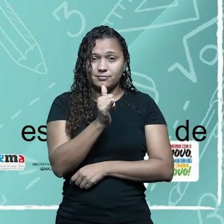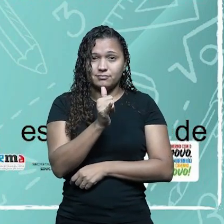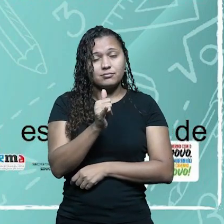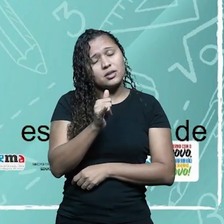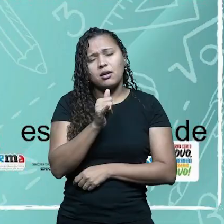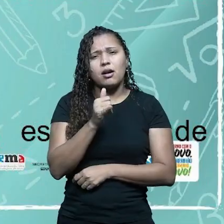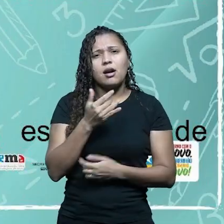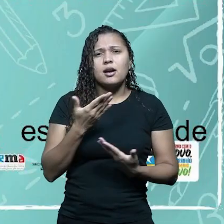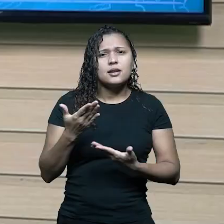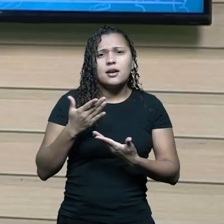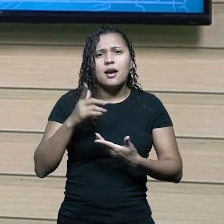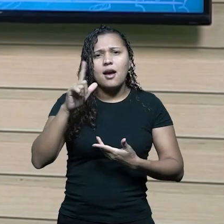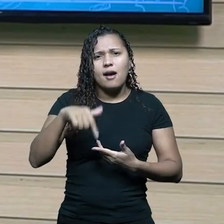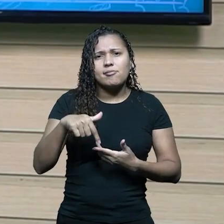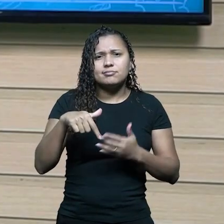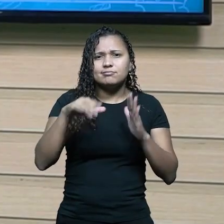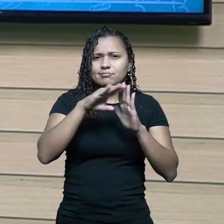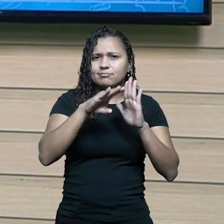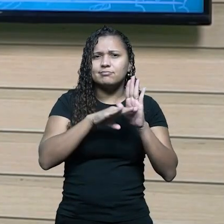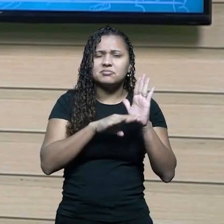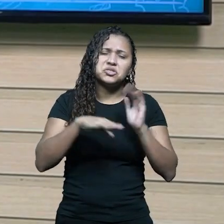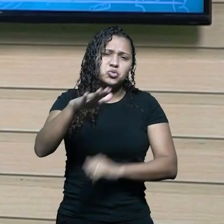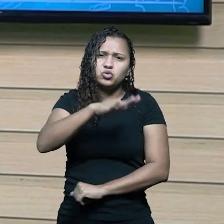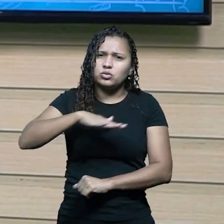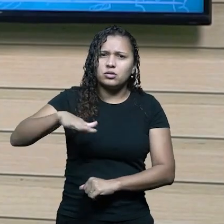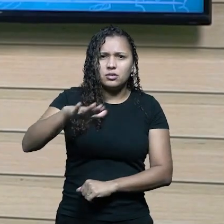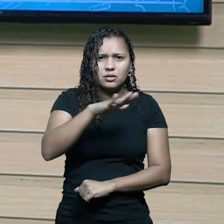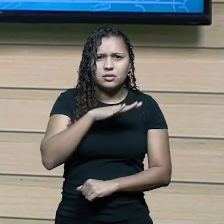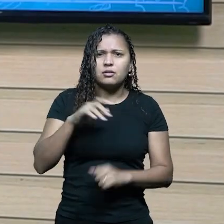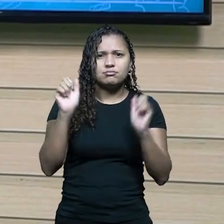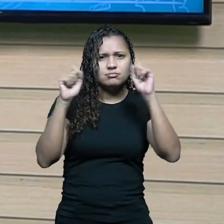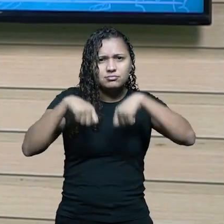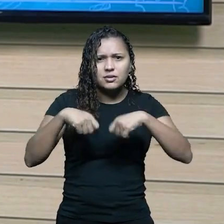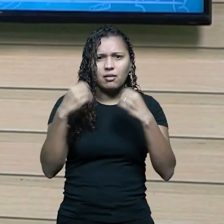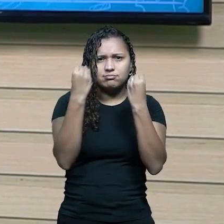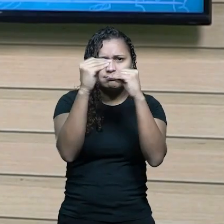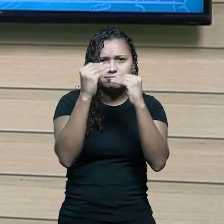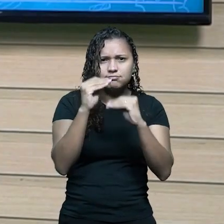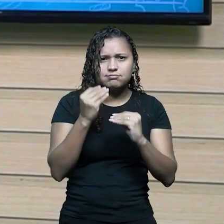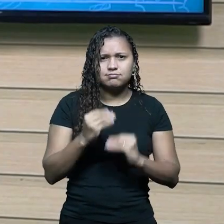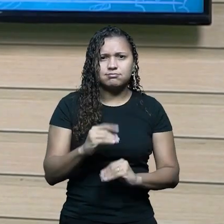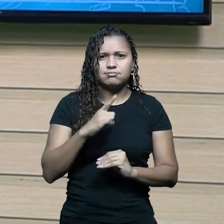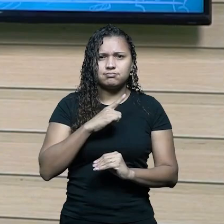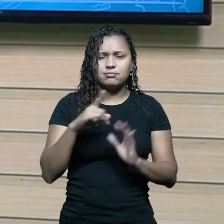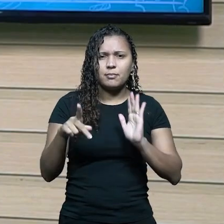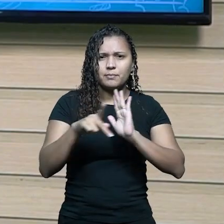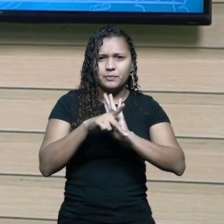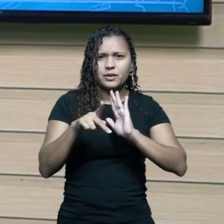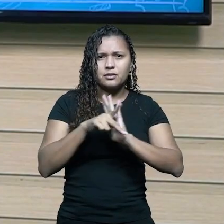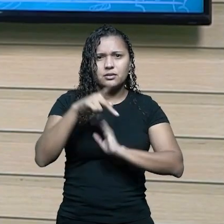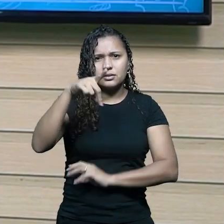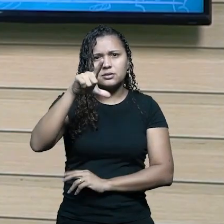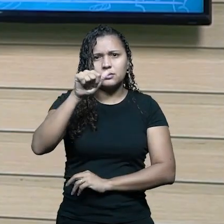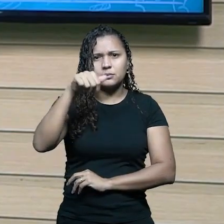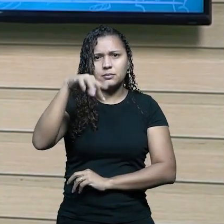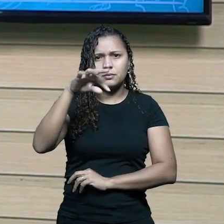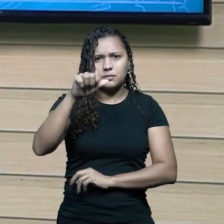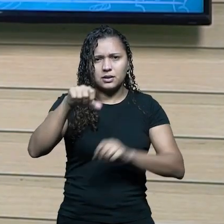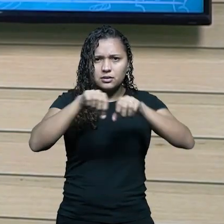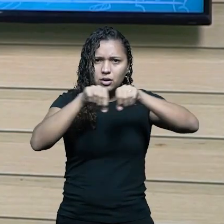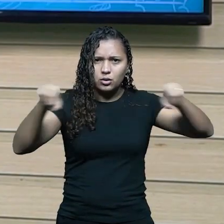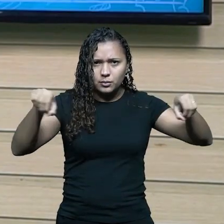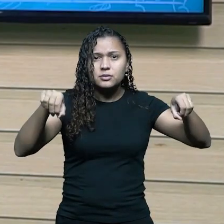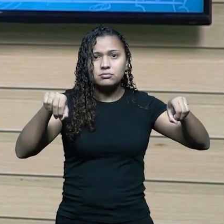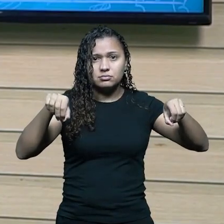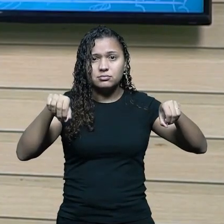as informações. Então aqui é uma lista mais geral, em que você vai colocar os elementos que vão fazer parte também